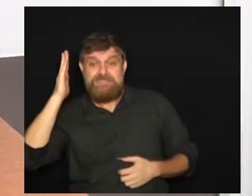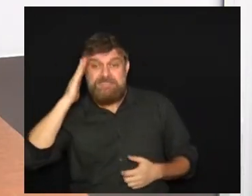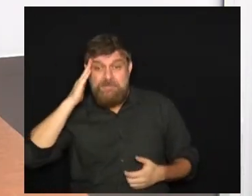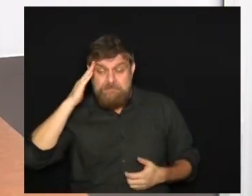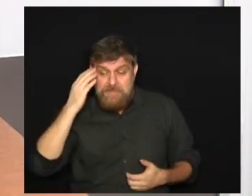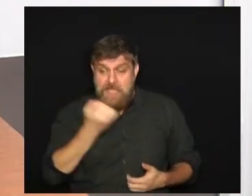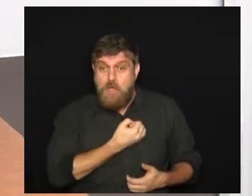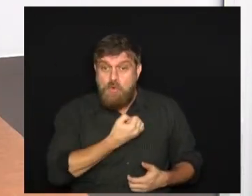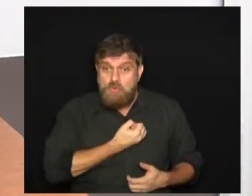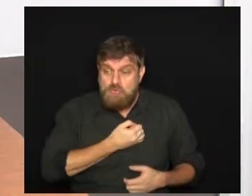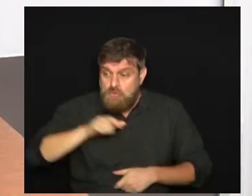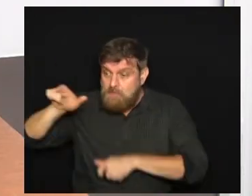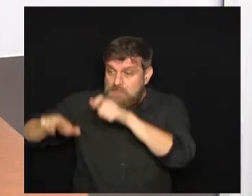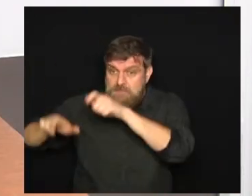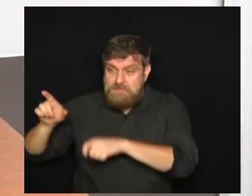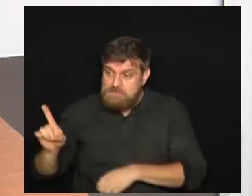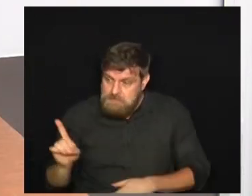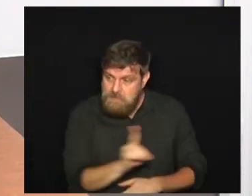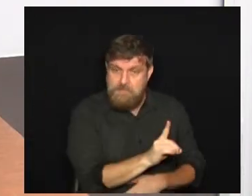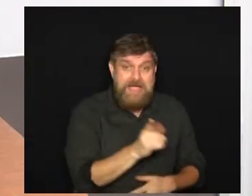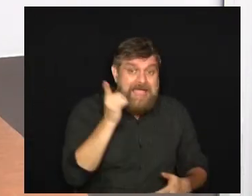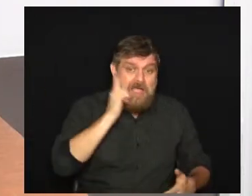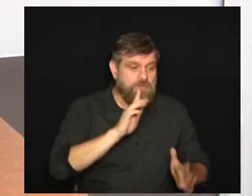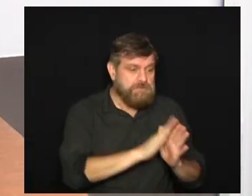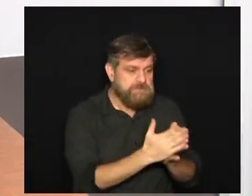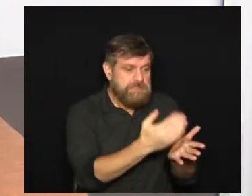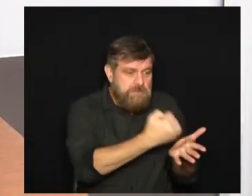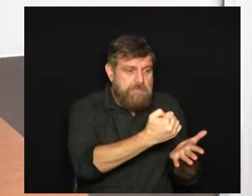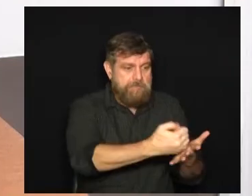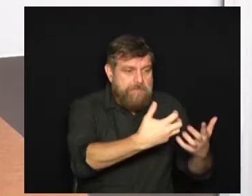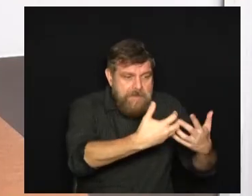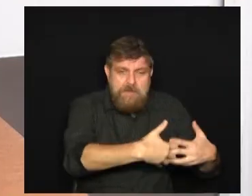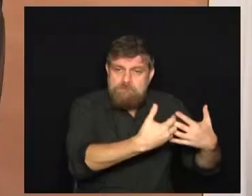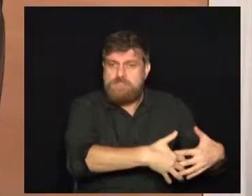cá para poder acompanhar se isso está sendo mais efetivo ou não.